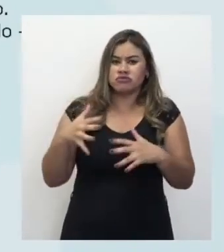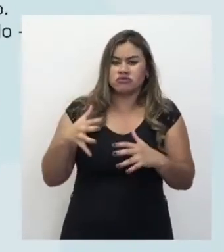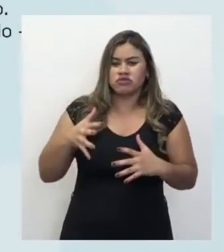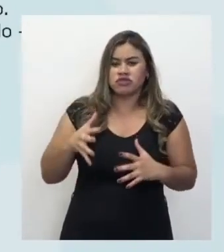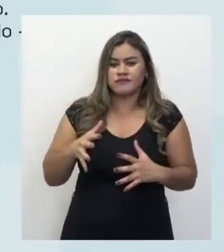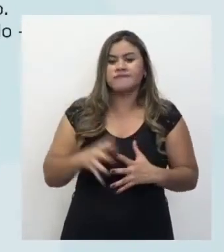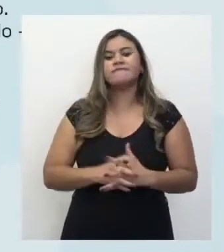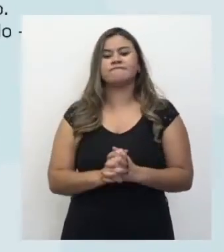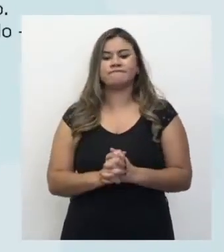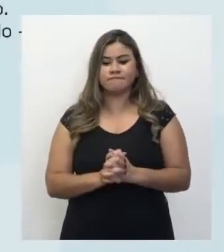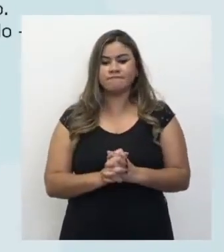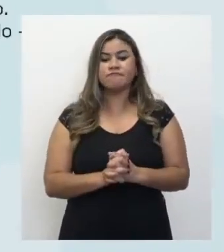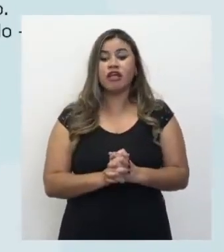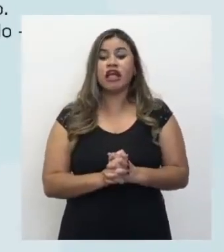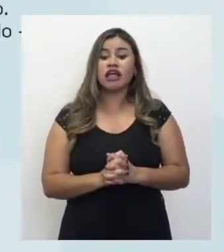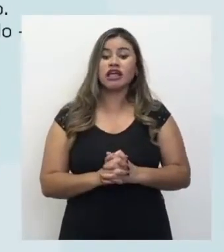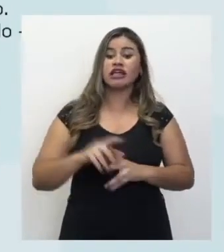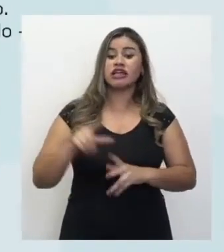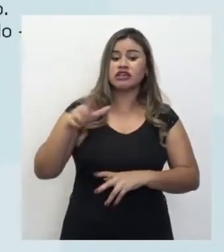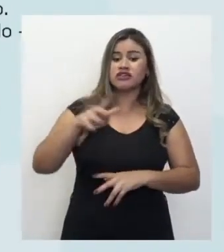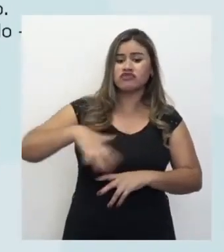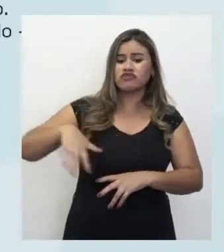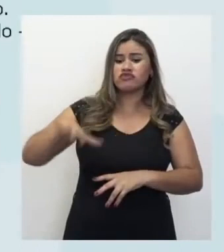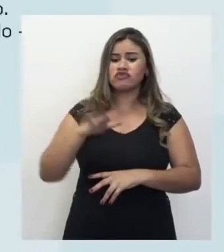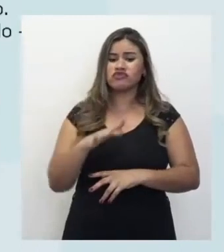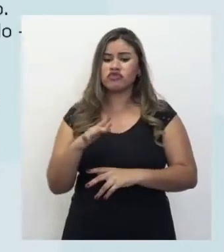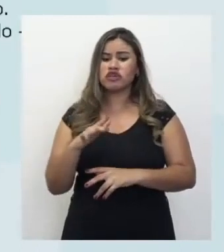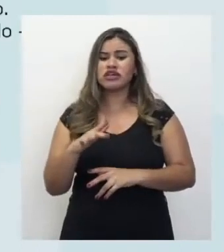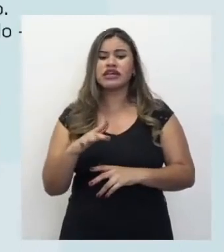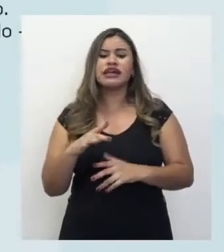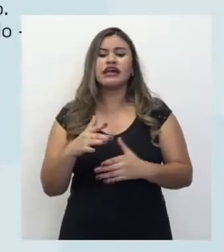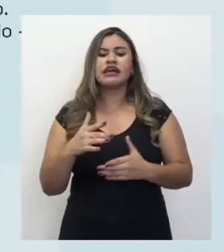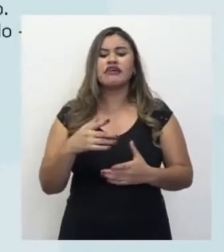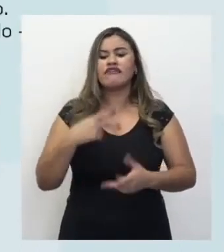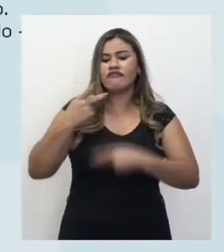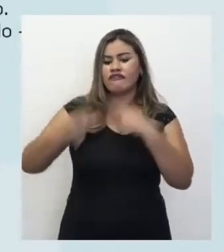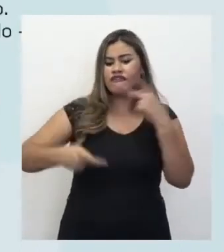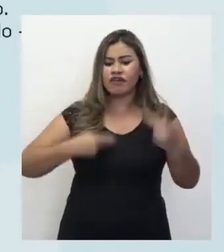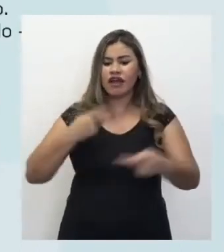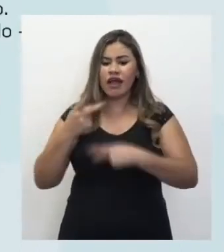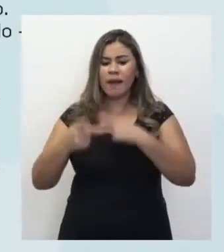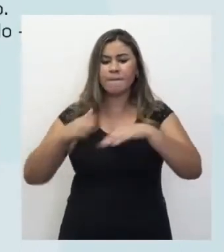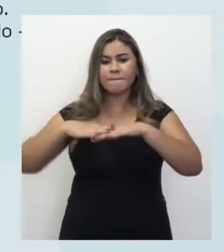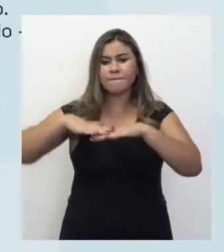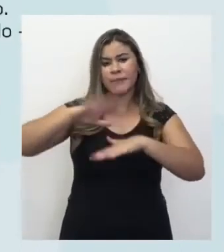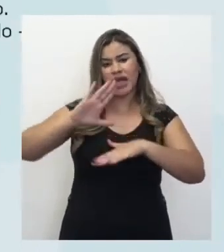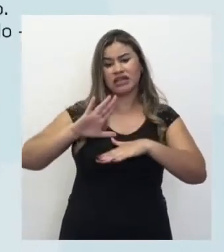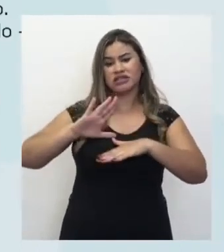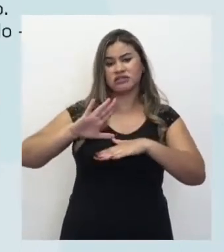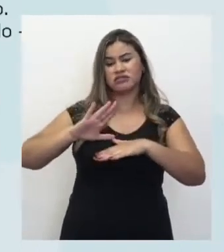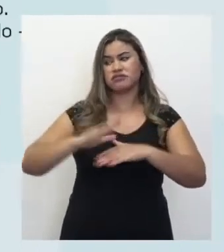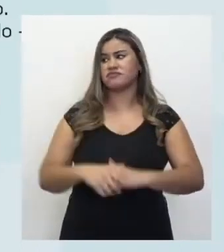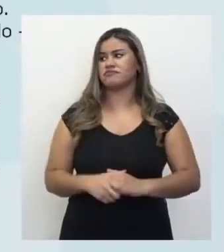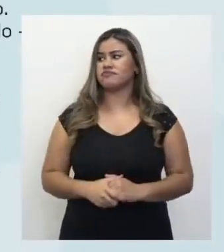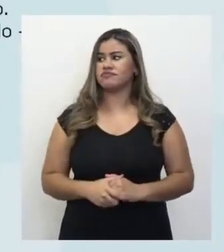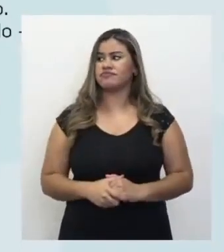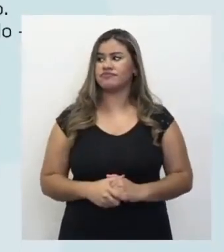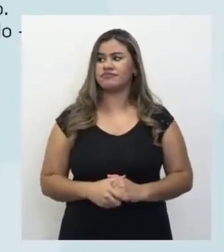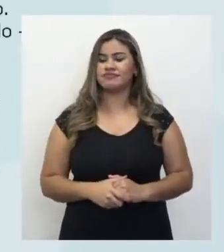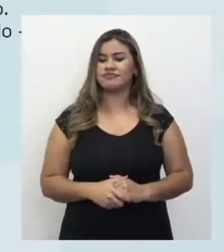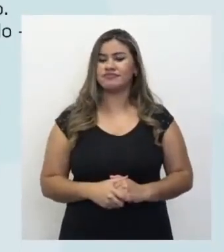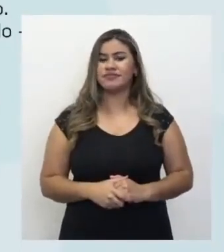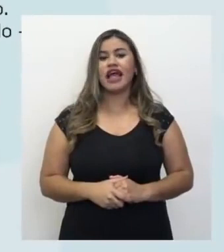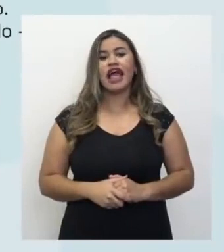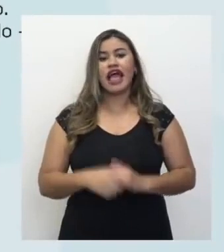E coisa que vos digais, não vos há de valer mais que aquilo que eu quiser. Eu vou voltar a esse trecho,